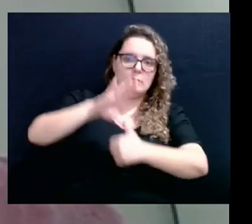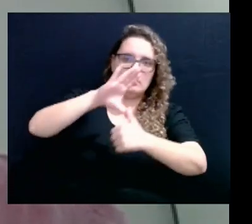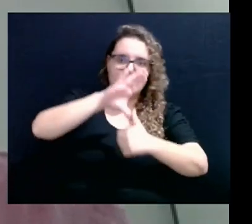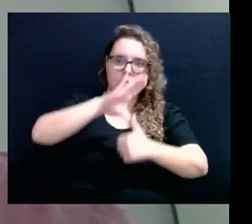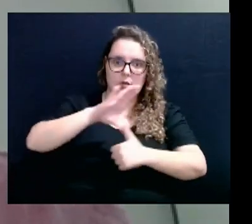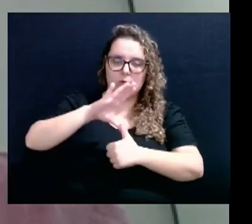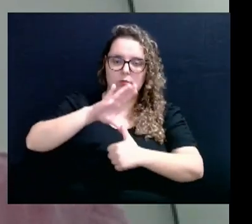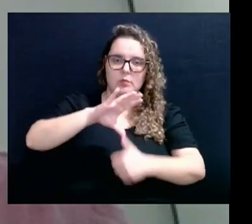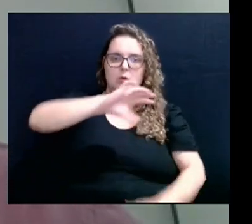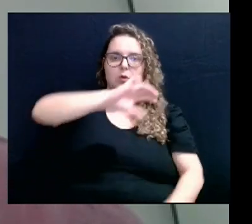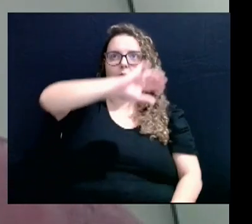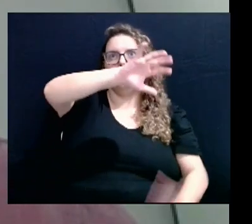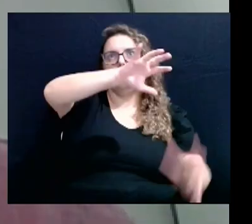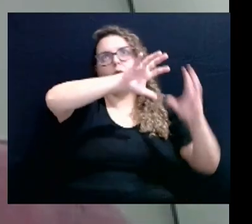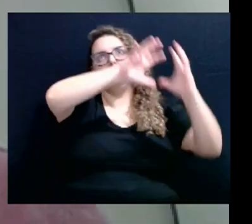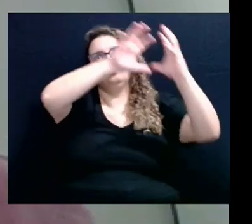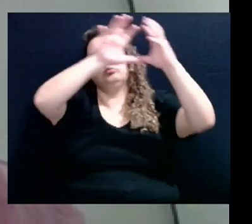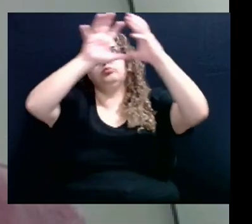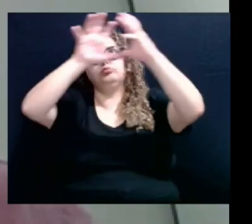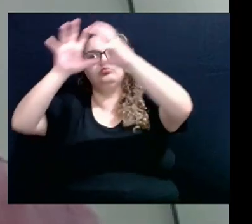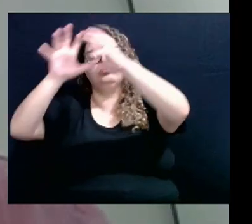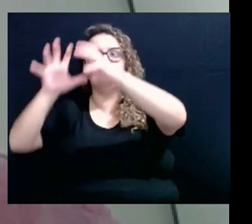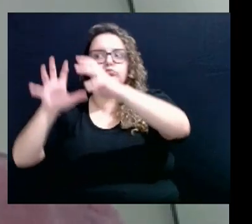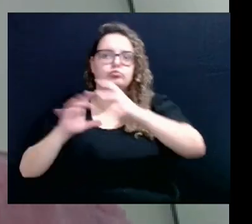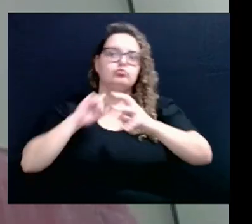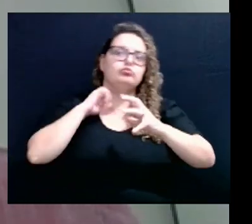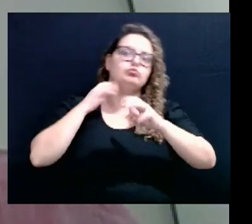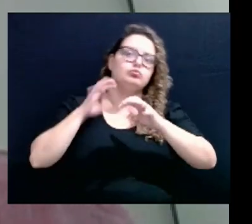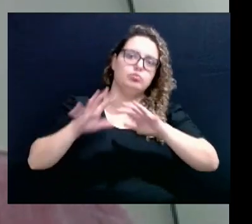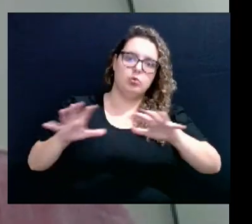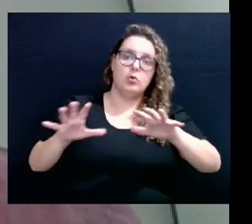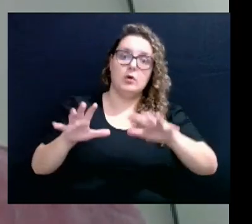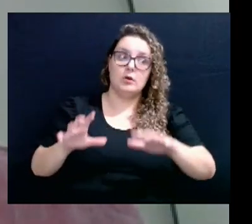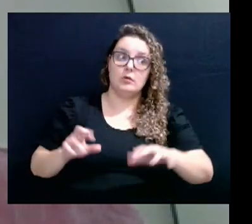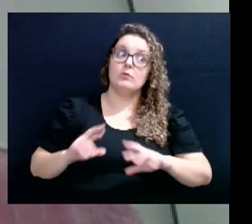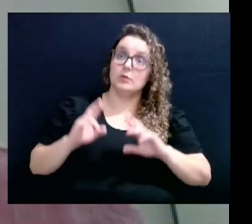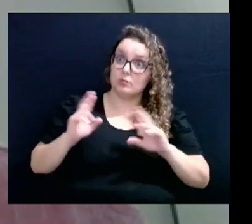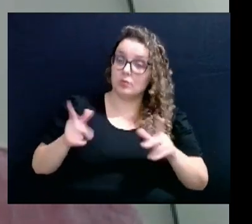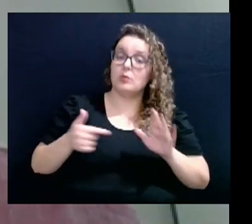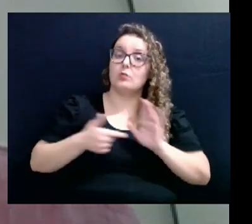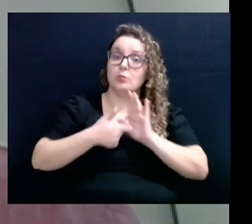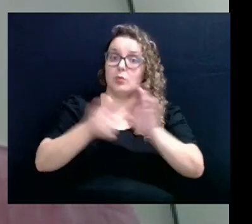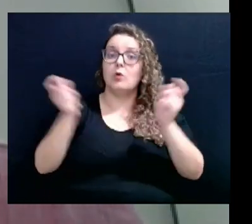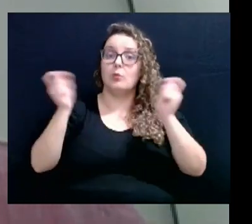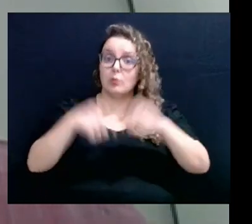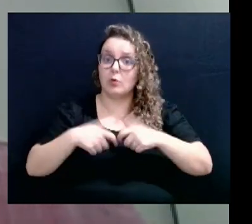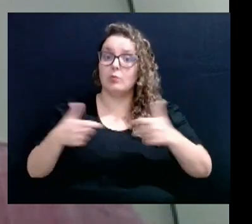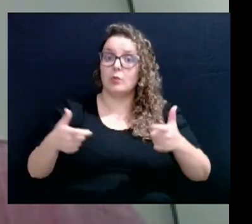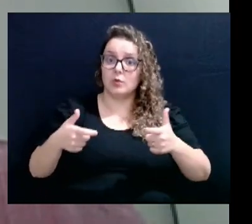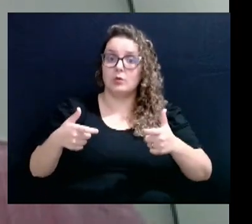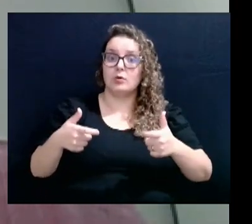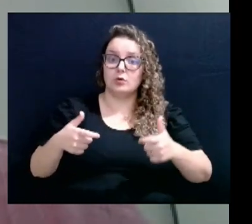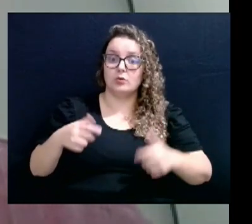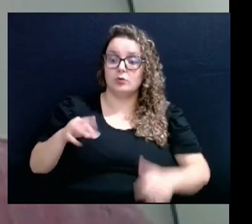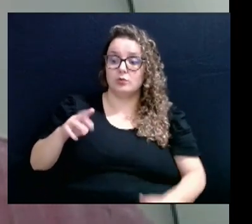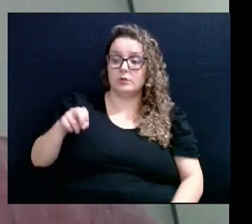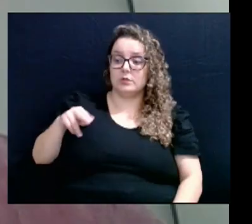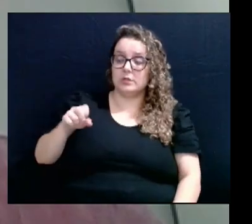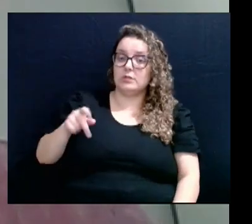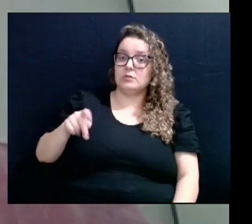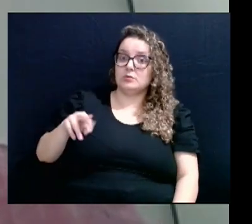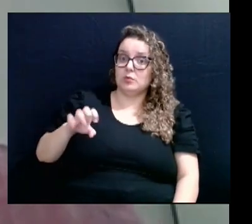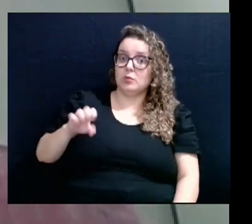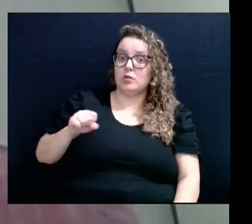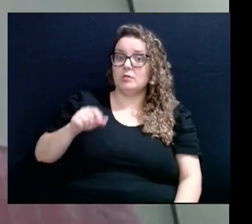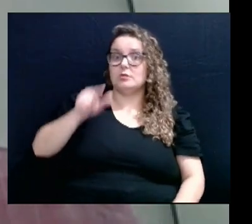fenômeno bastante interessante e mostrou o potencial de transporte desses rios voadores,